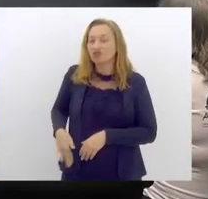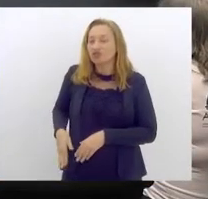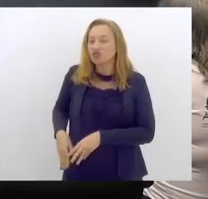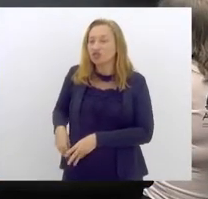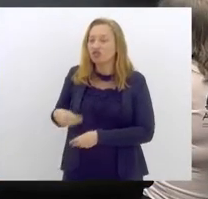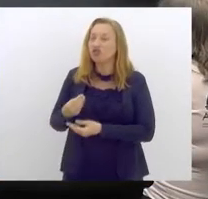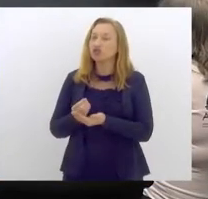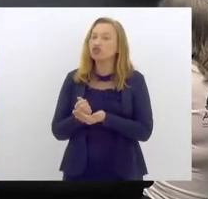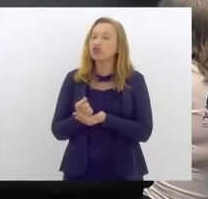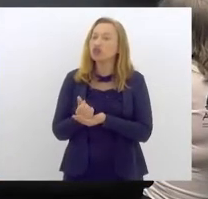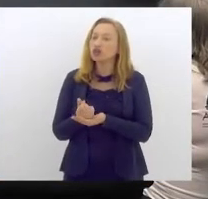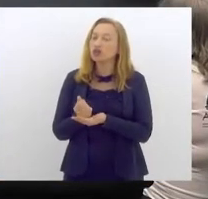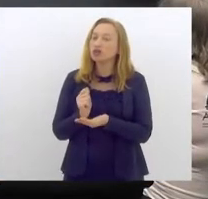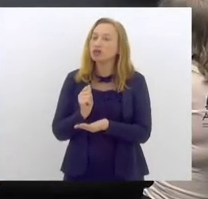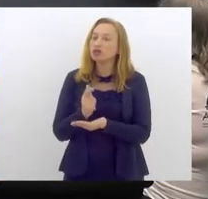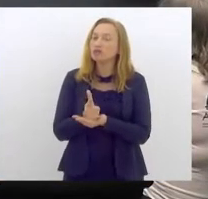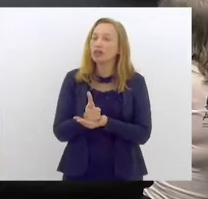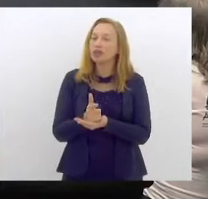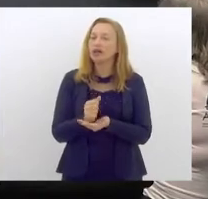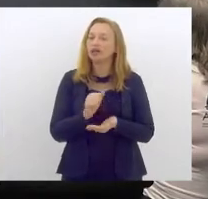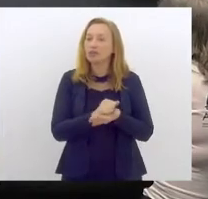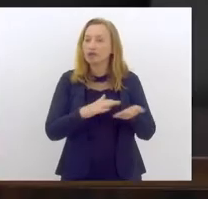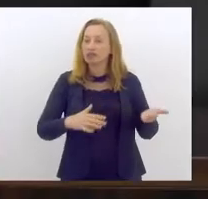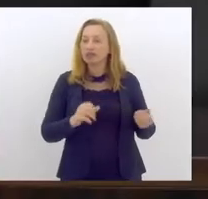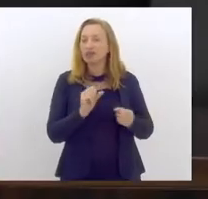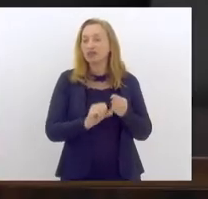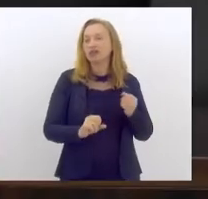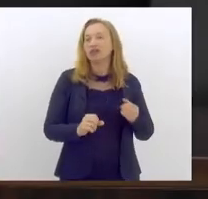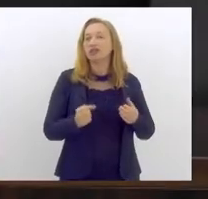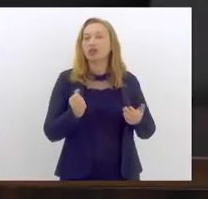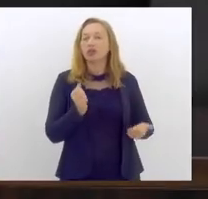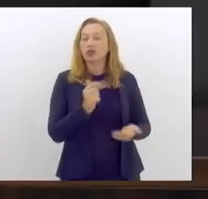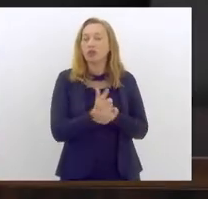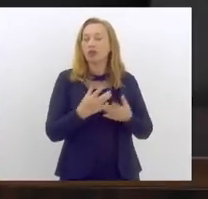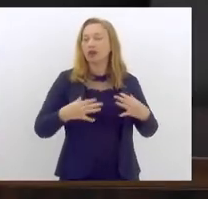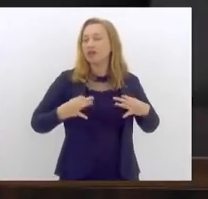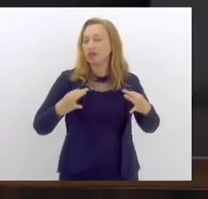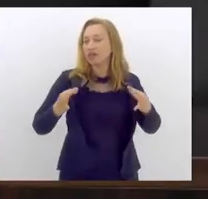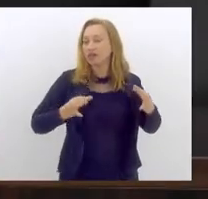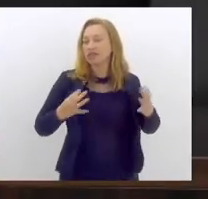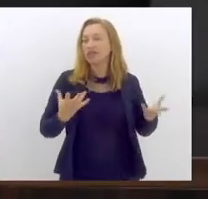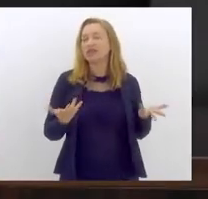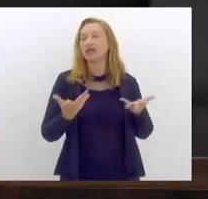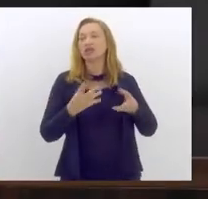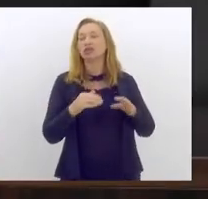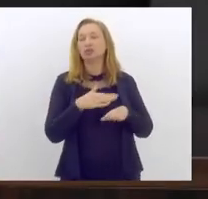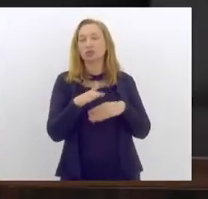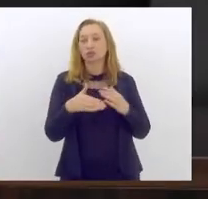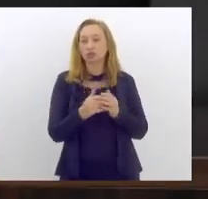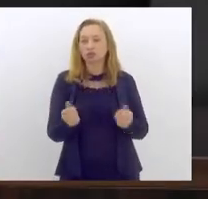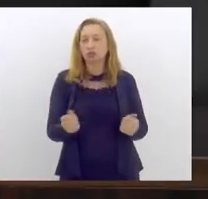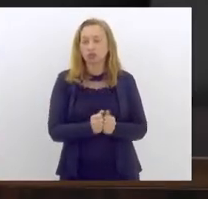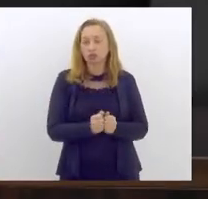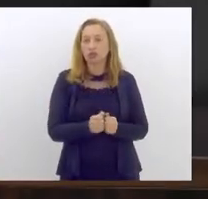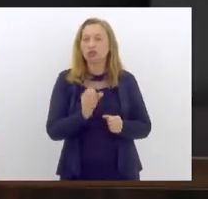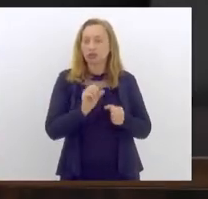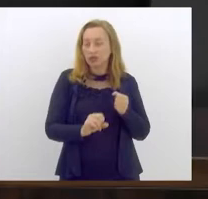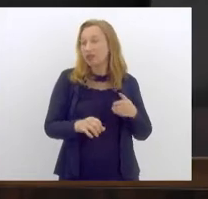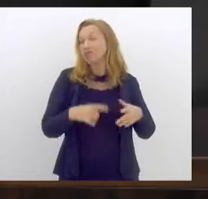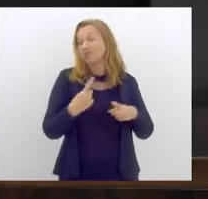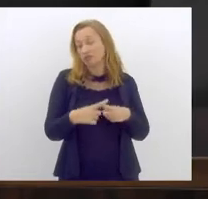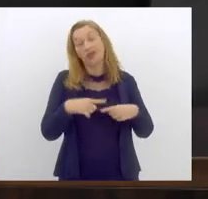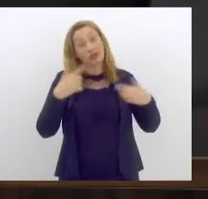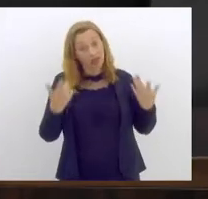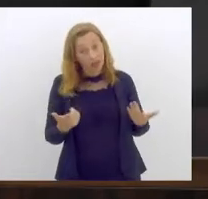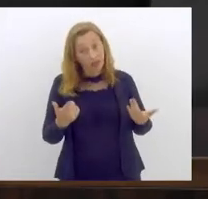os as atividades comprava a camisetas todo mundo ficou ativava e fazia que é assim